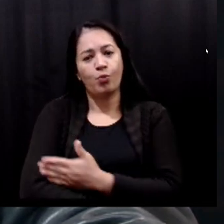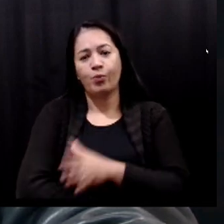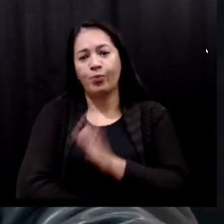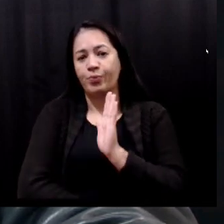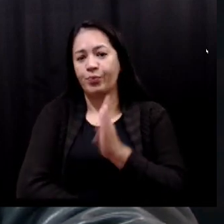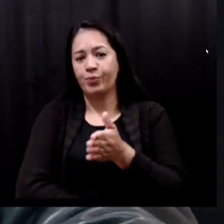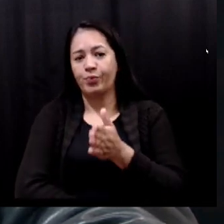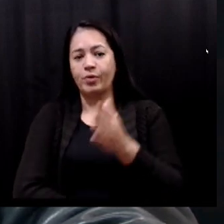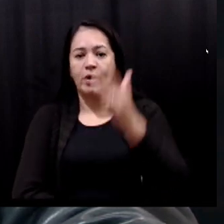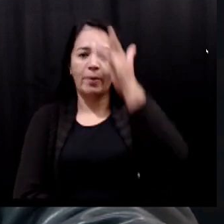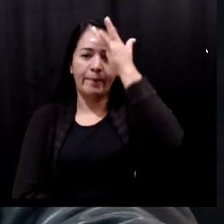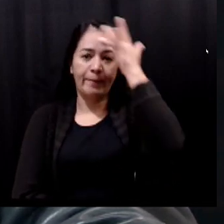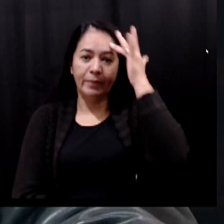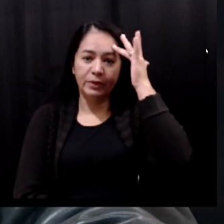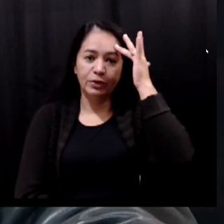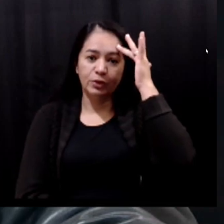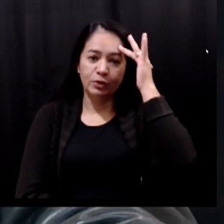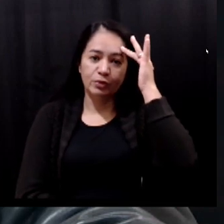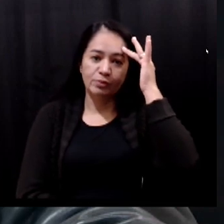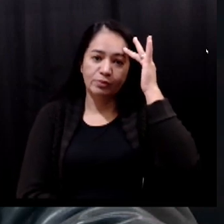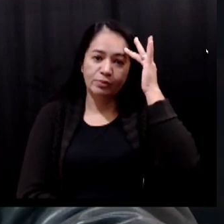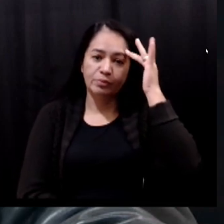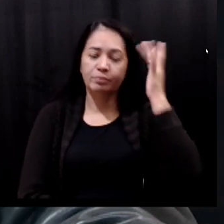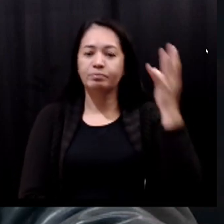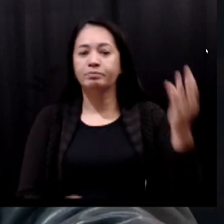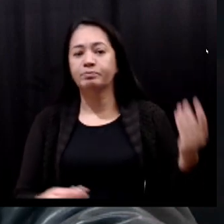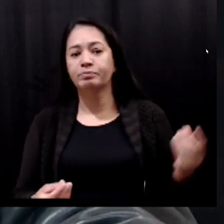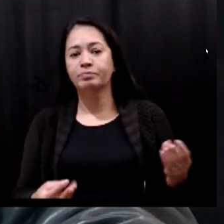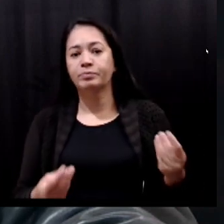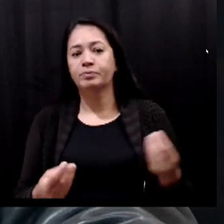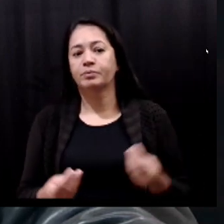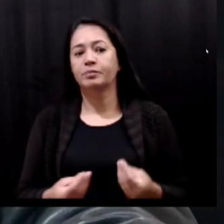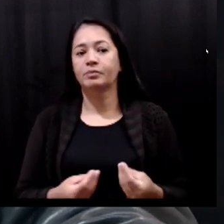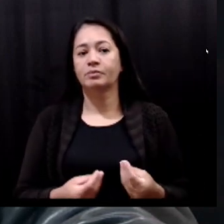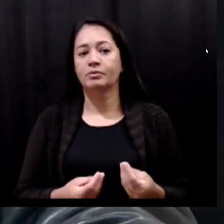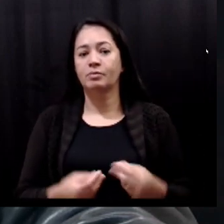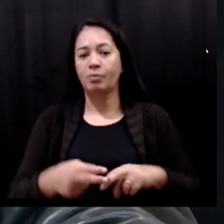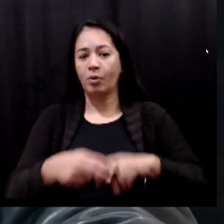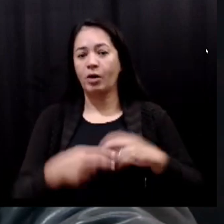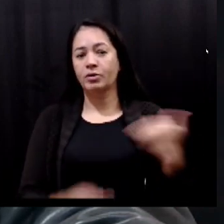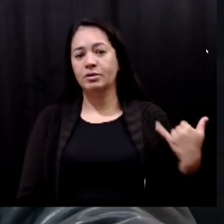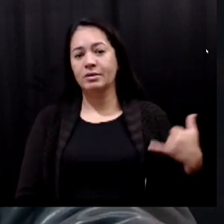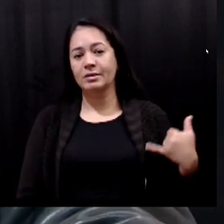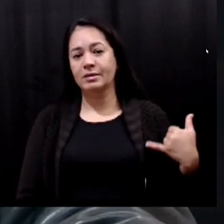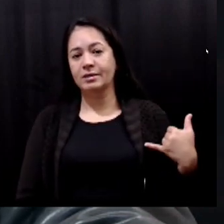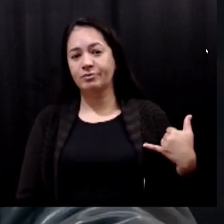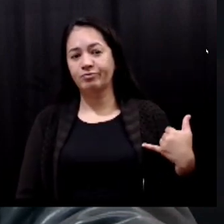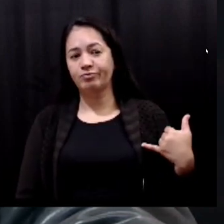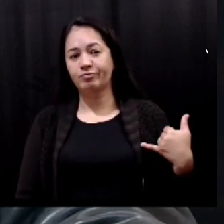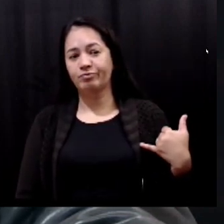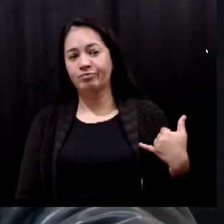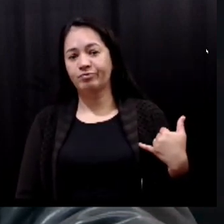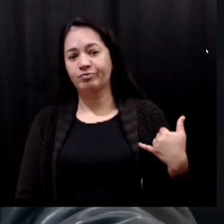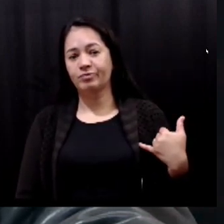pessoas que, inclusive por conta da idade, passam a